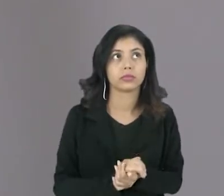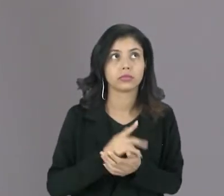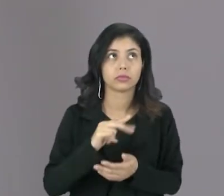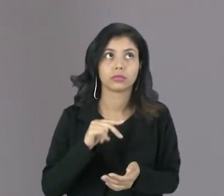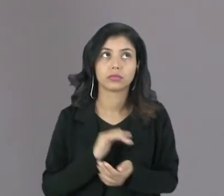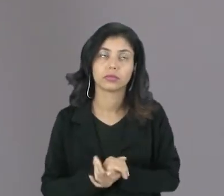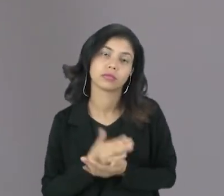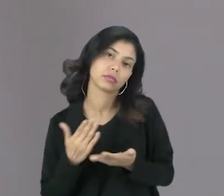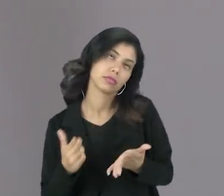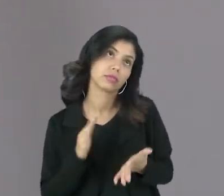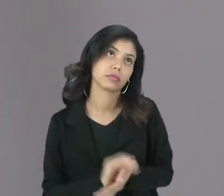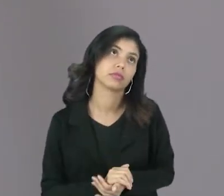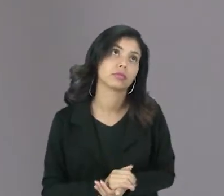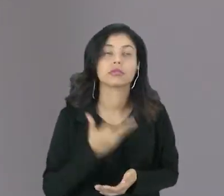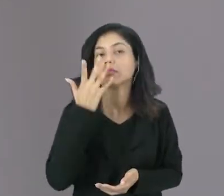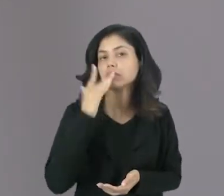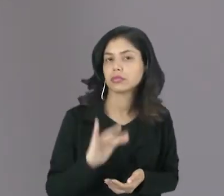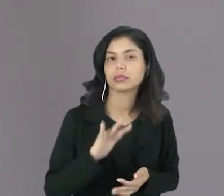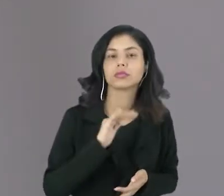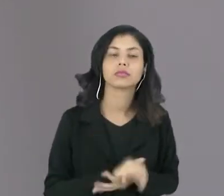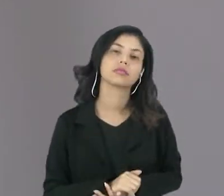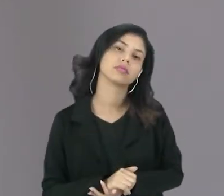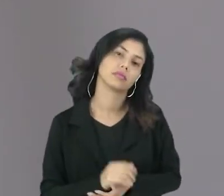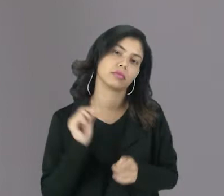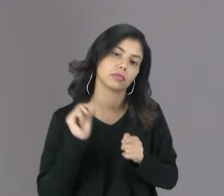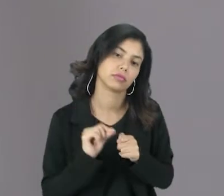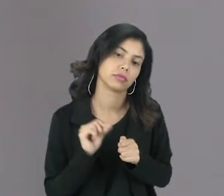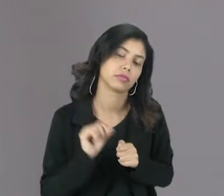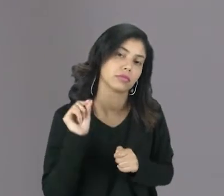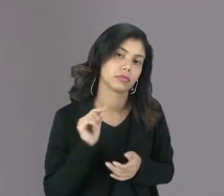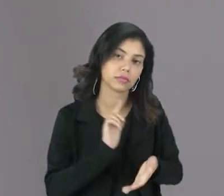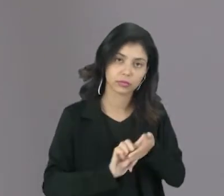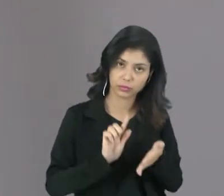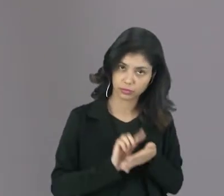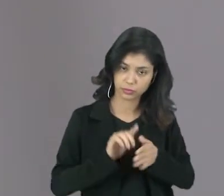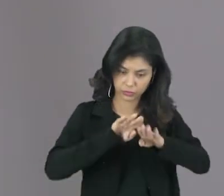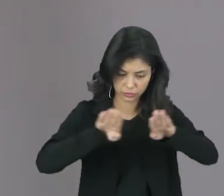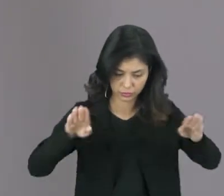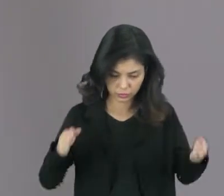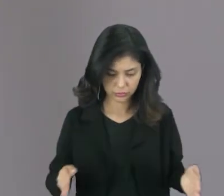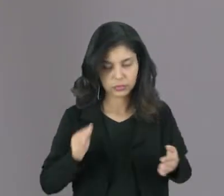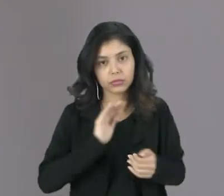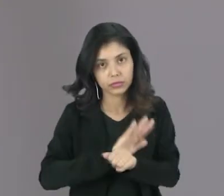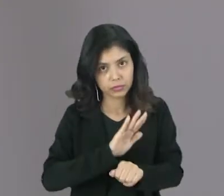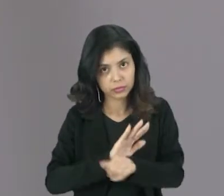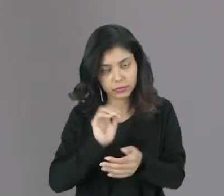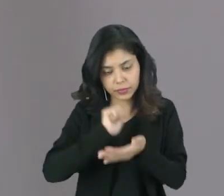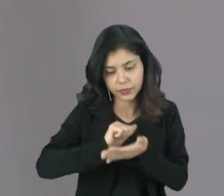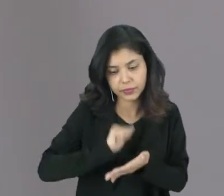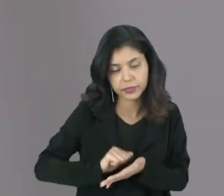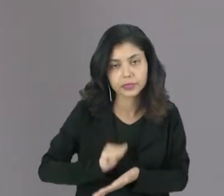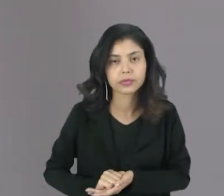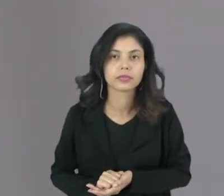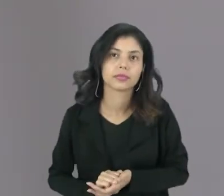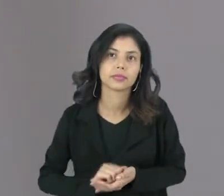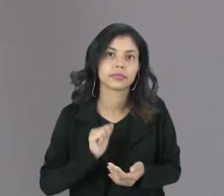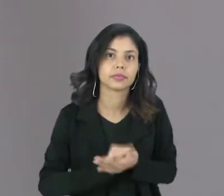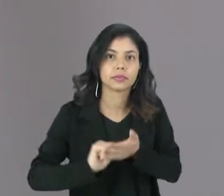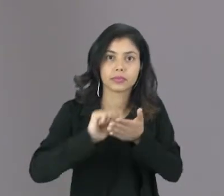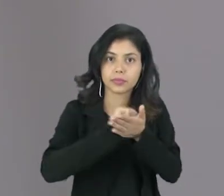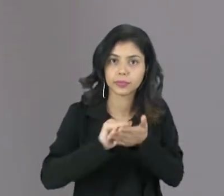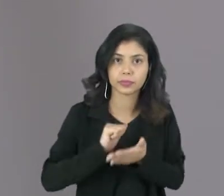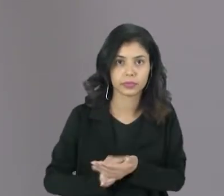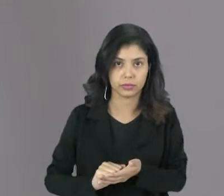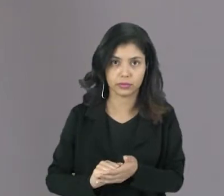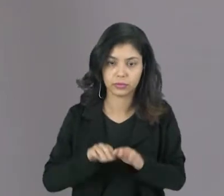irmã não é e a criança está limpando a mesa olha ela com pano na mão está